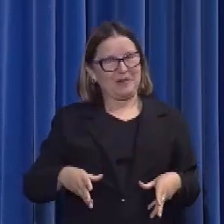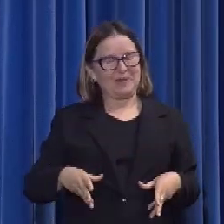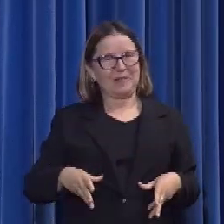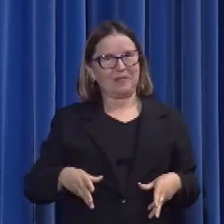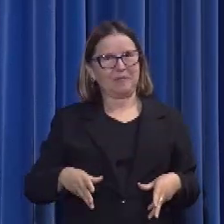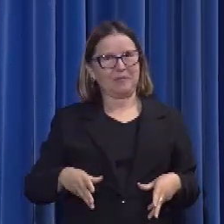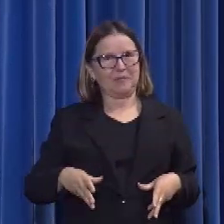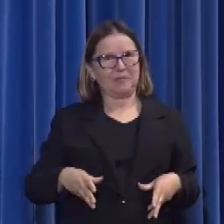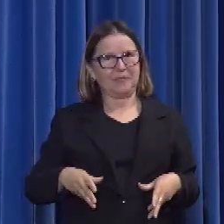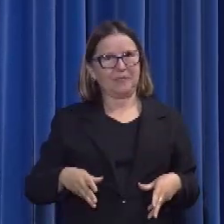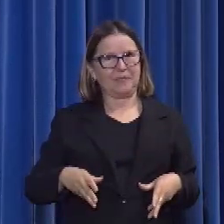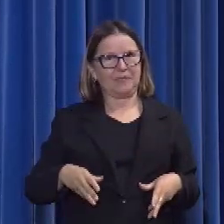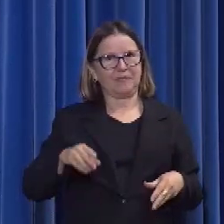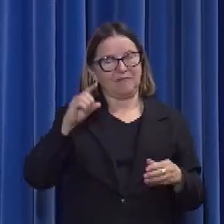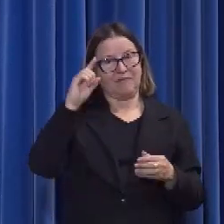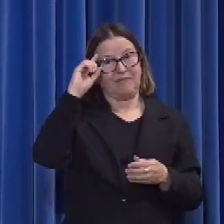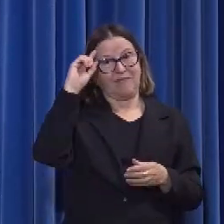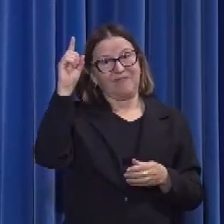sendo a cada dia